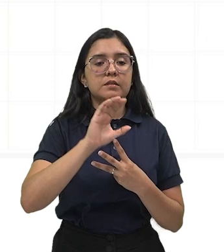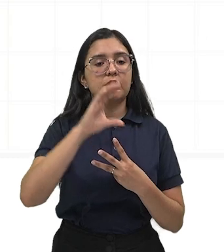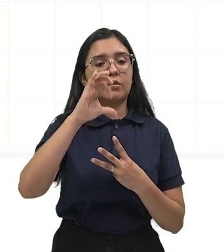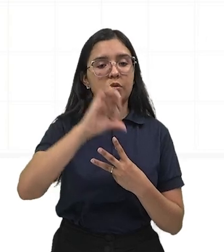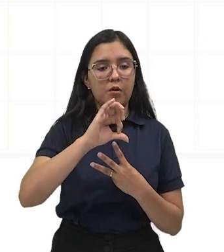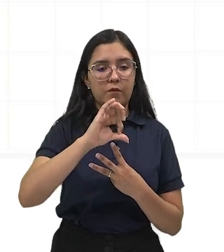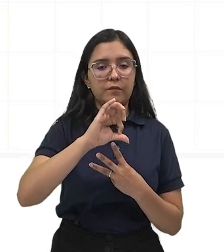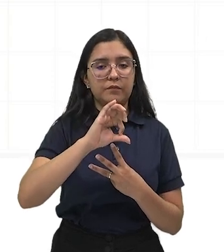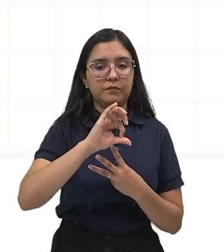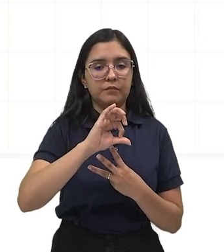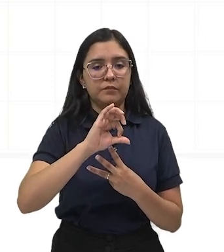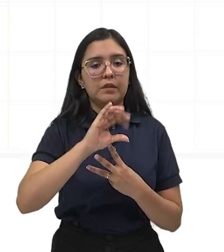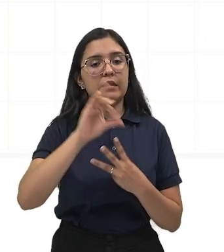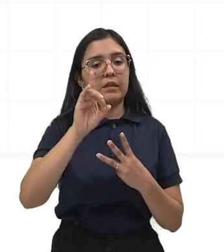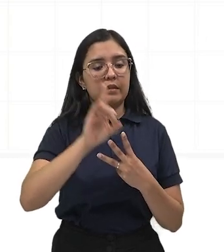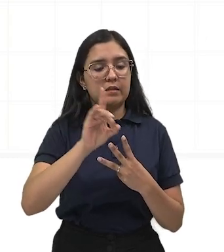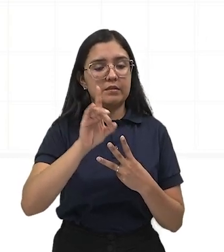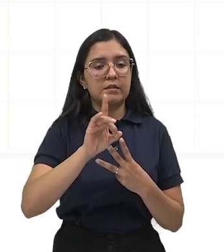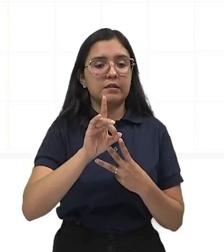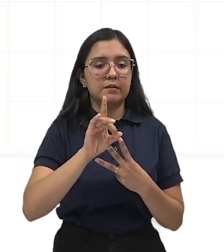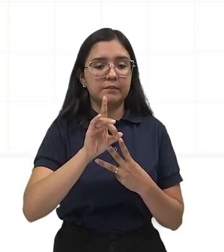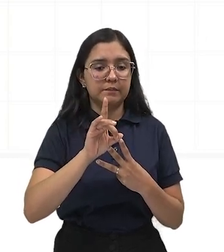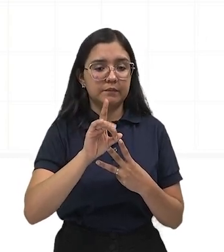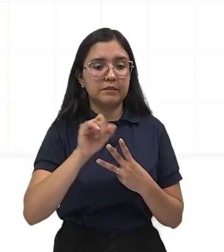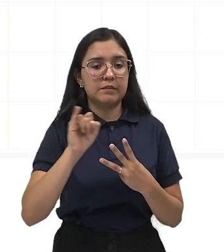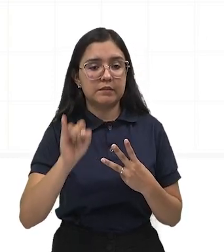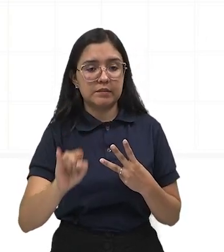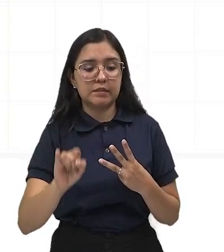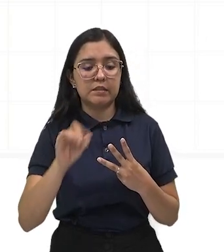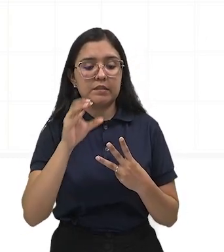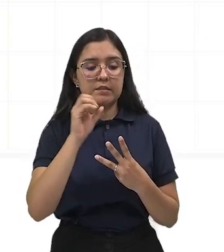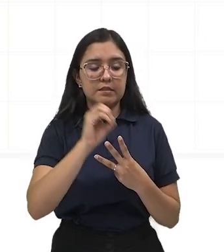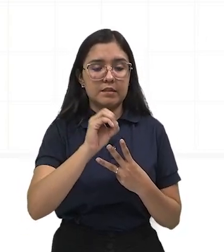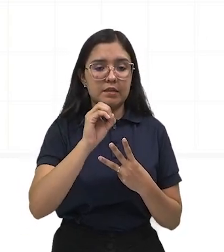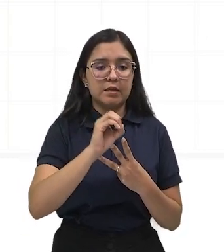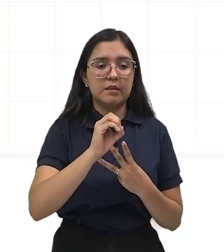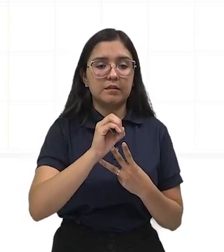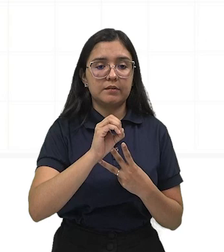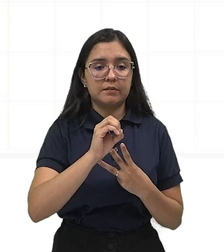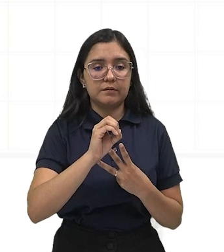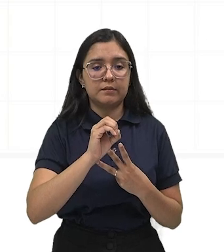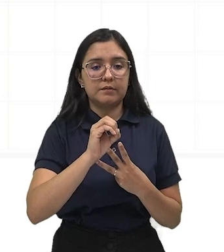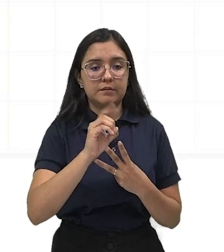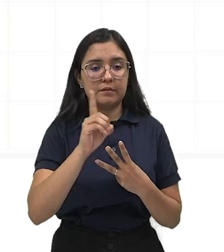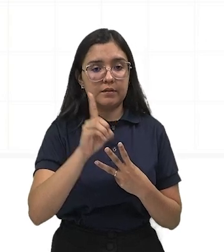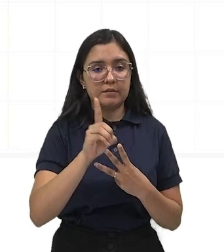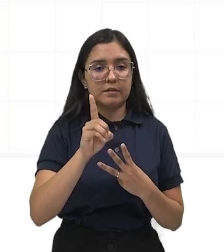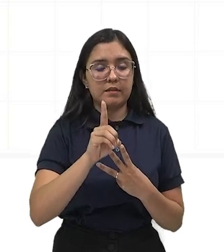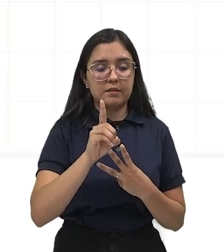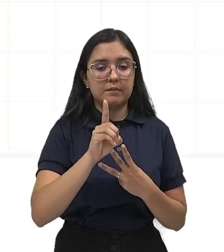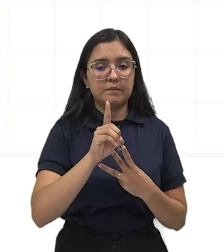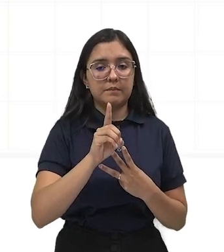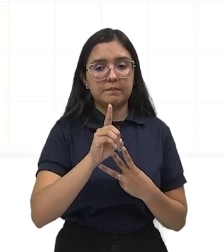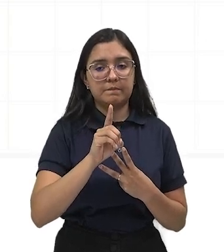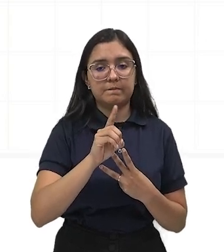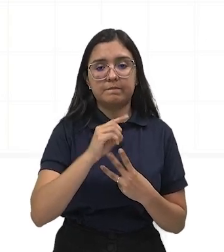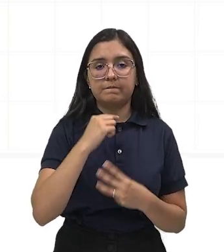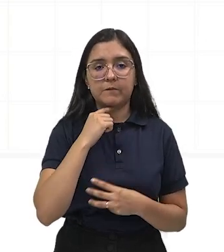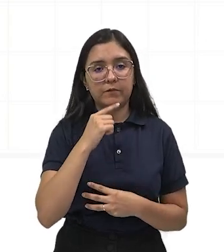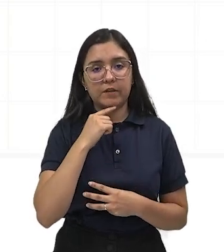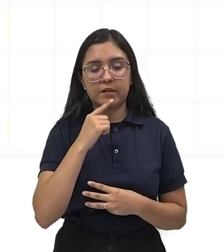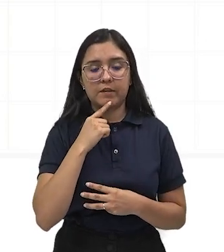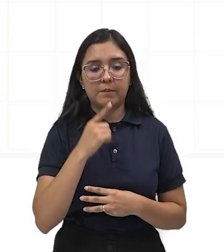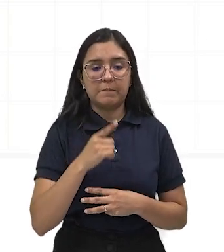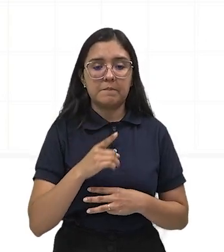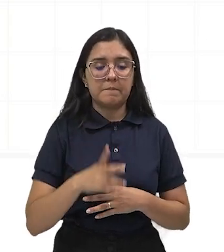Das dezenas, a mesma coisa, né? Se eu coloco um 0 nas dezenas, eu não vou computar.